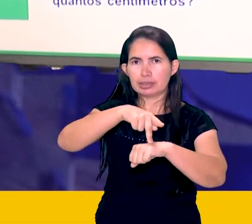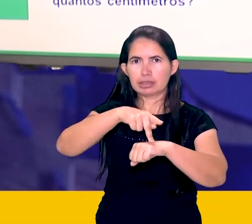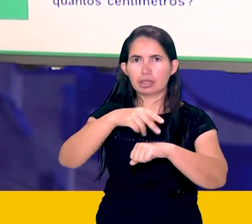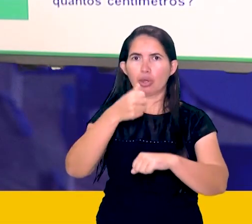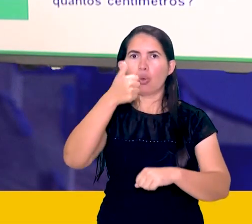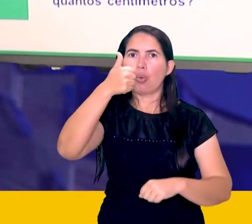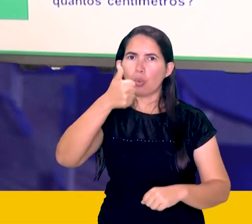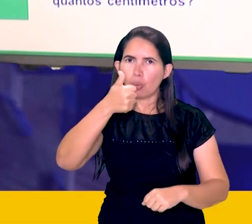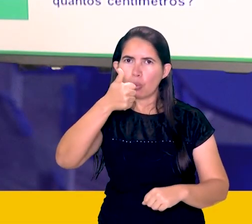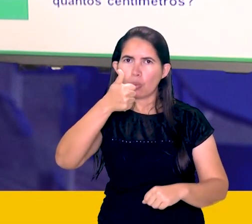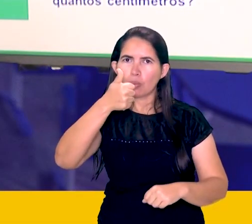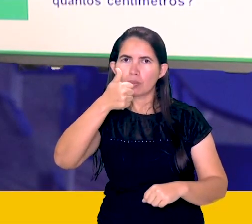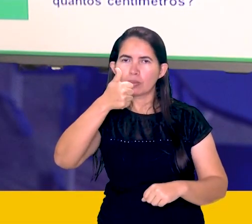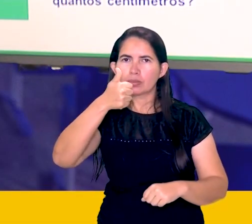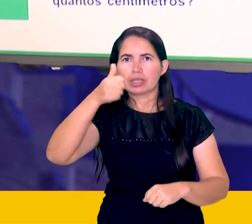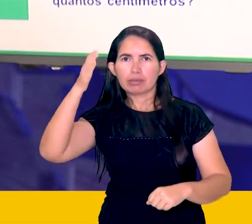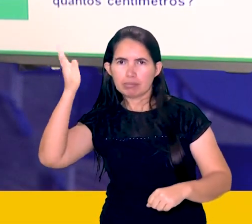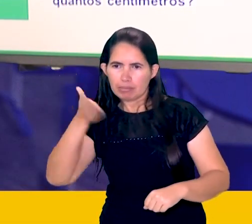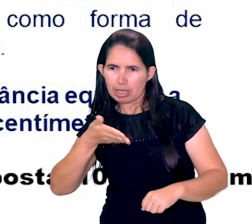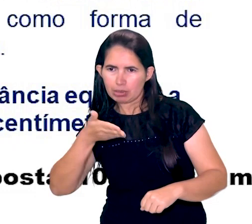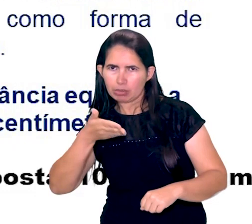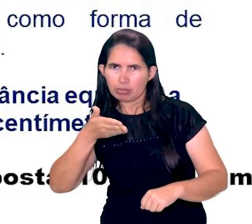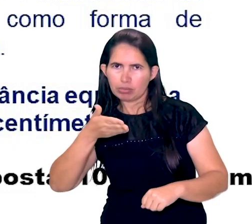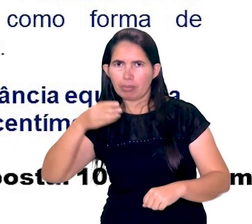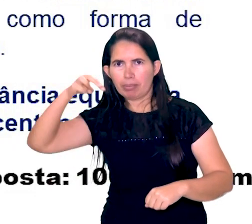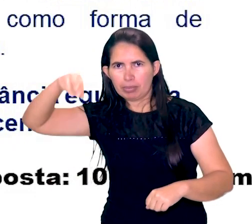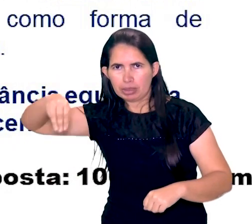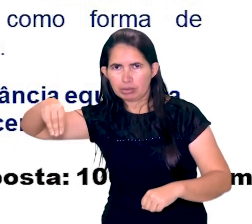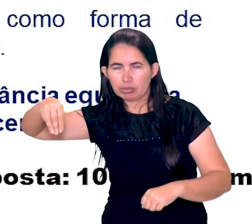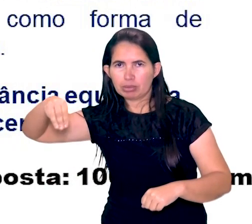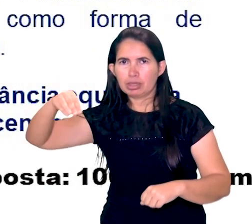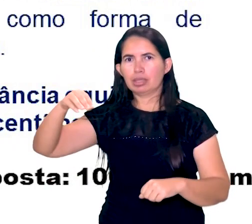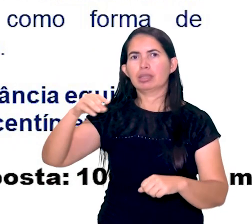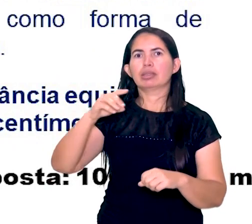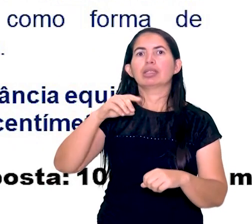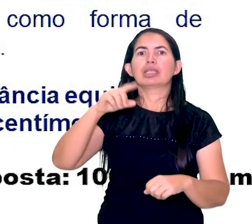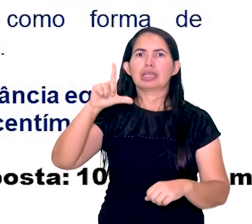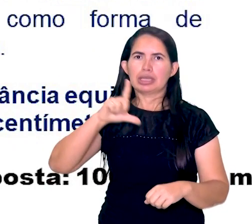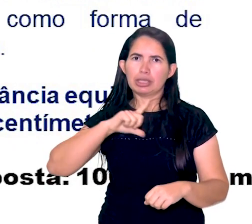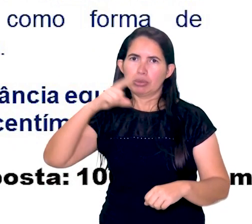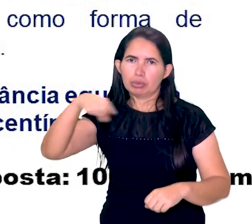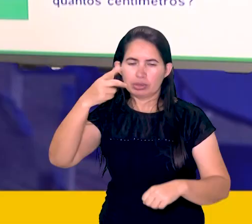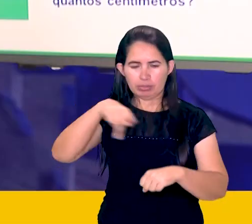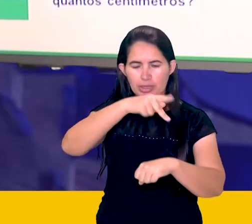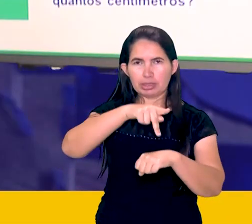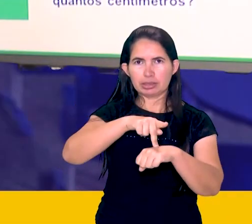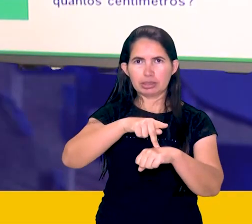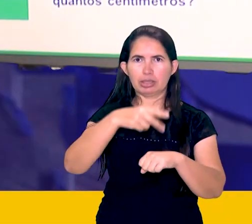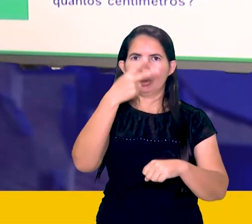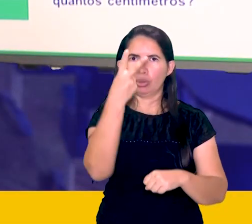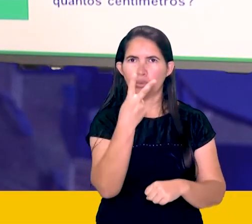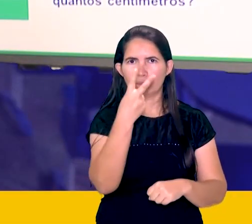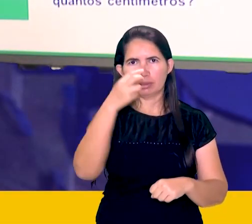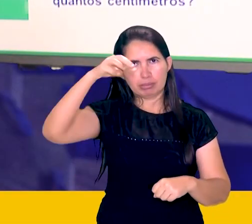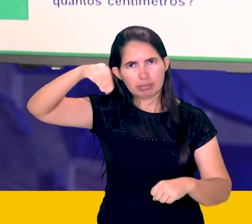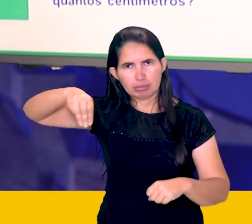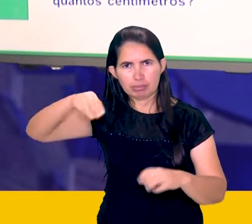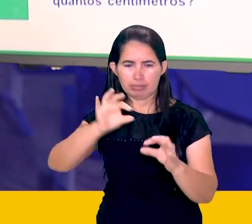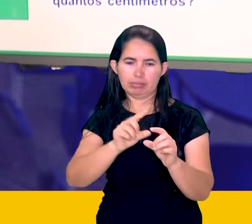E existem aqueles também que adotaram 2 metros de distância. Certo?